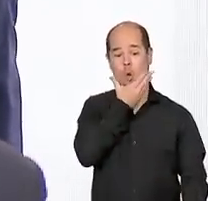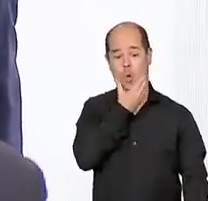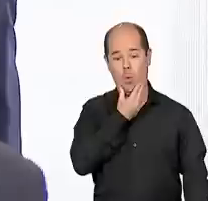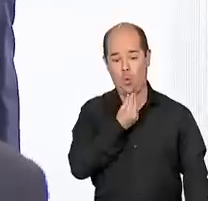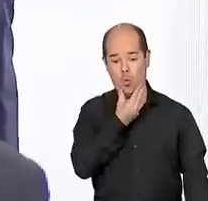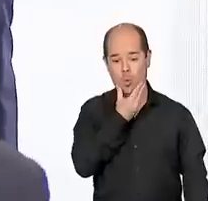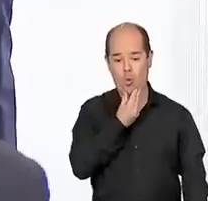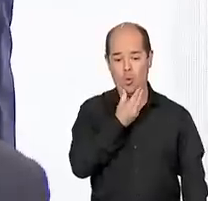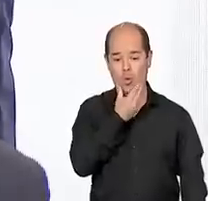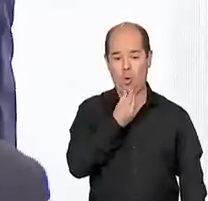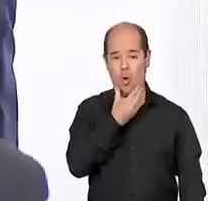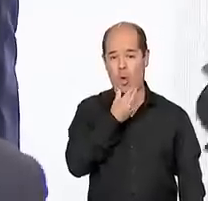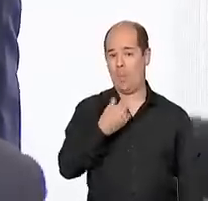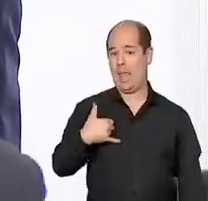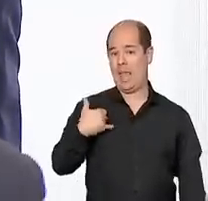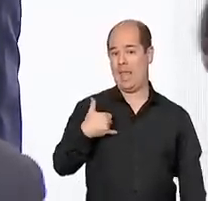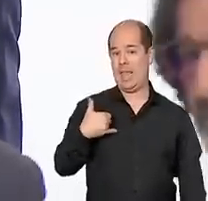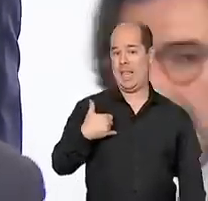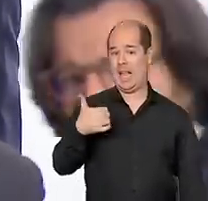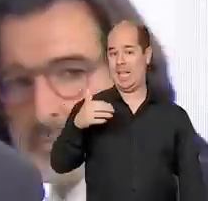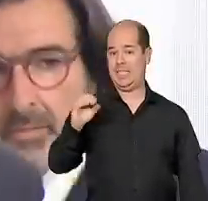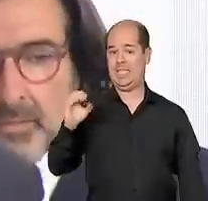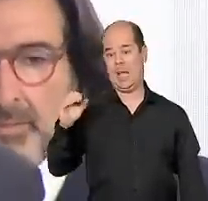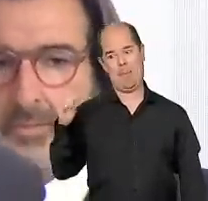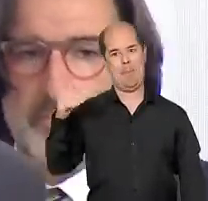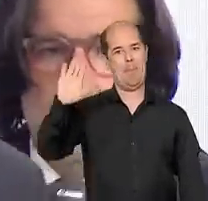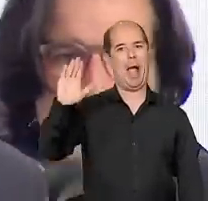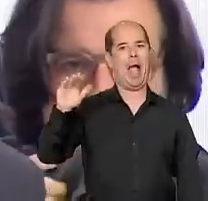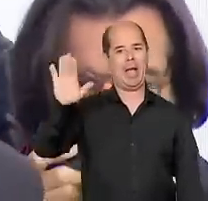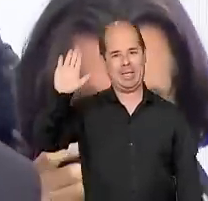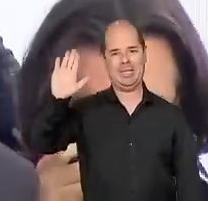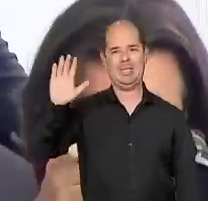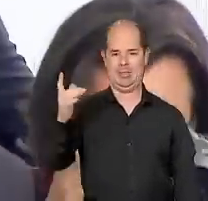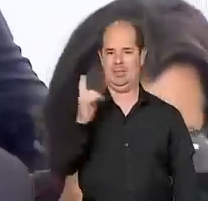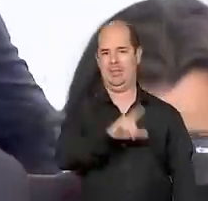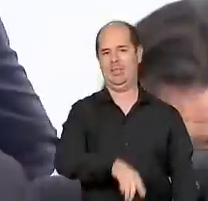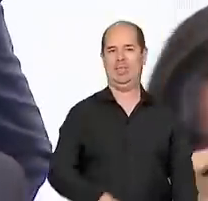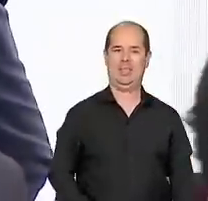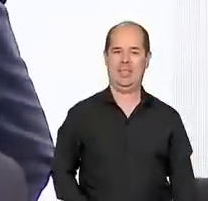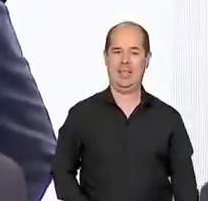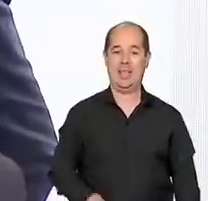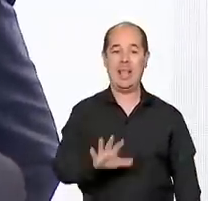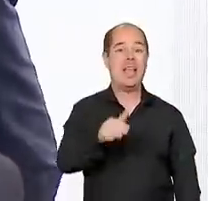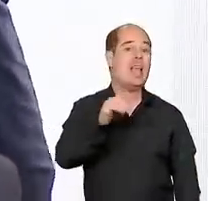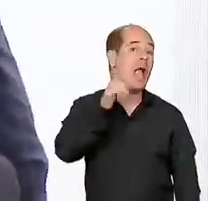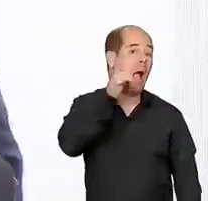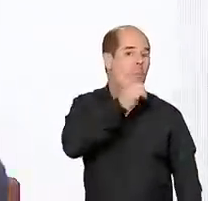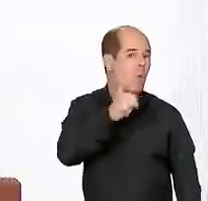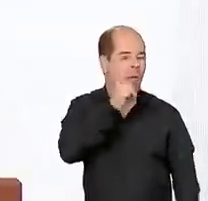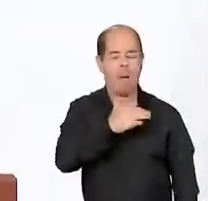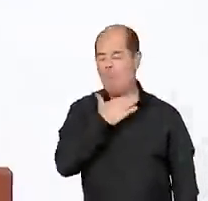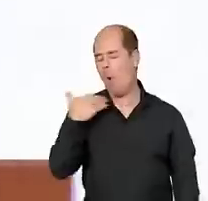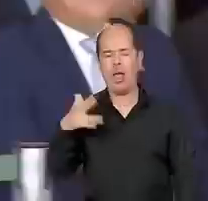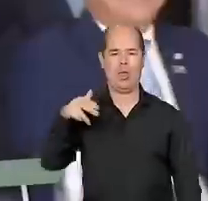passemos de 100 anos de idade. E que as mulheres não morram mais.